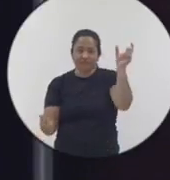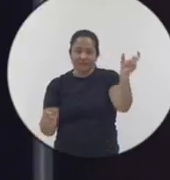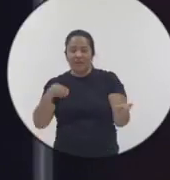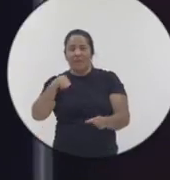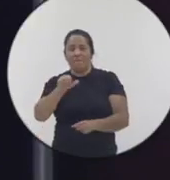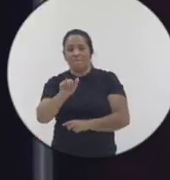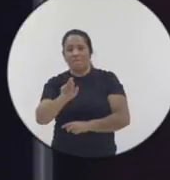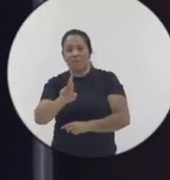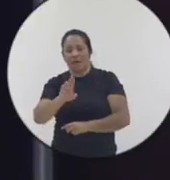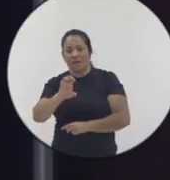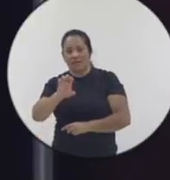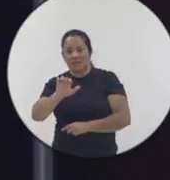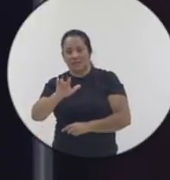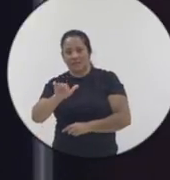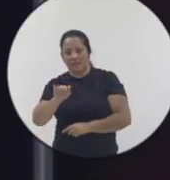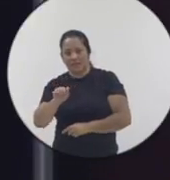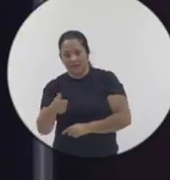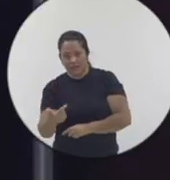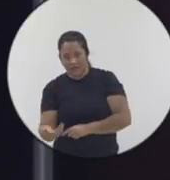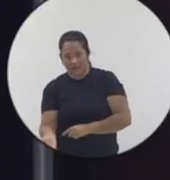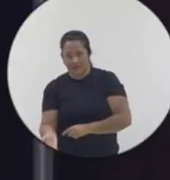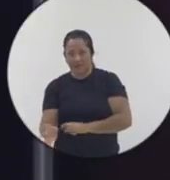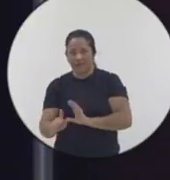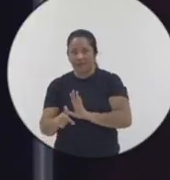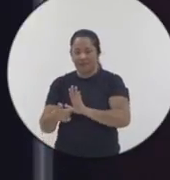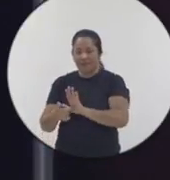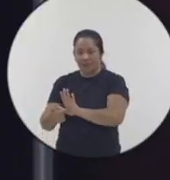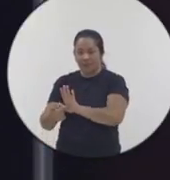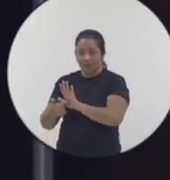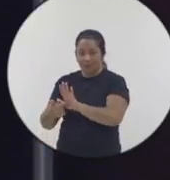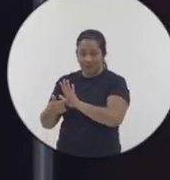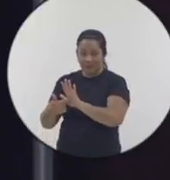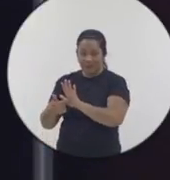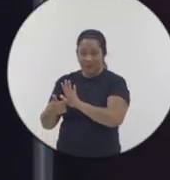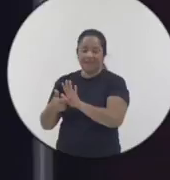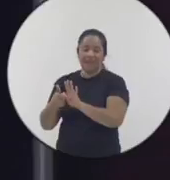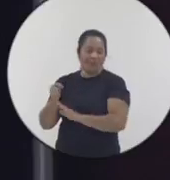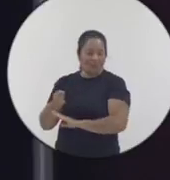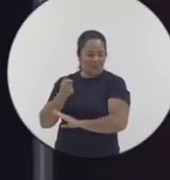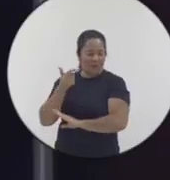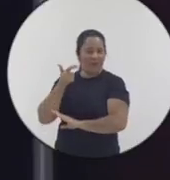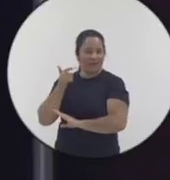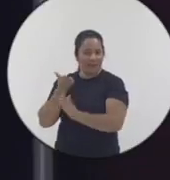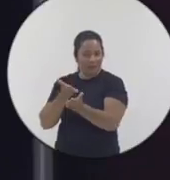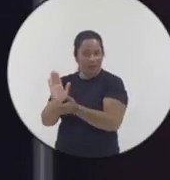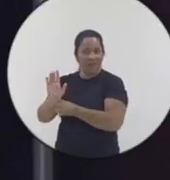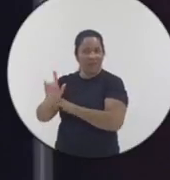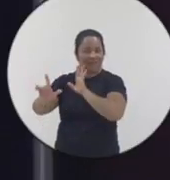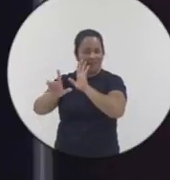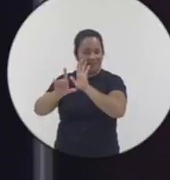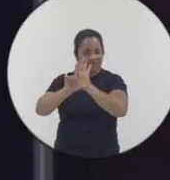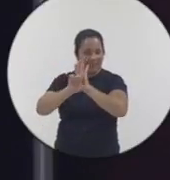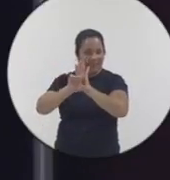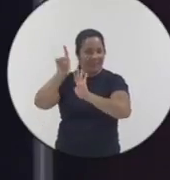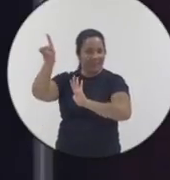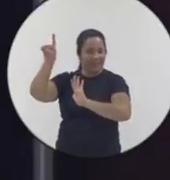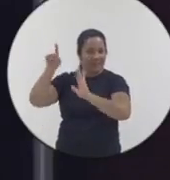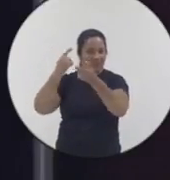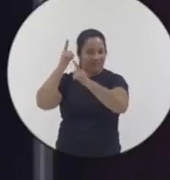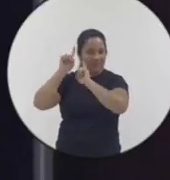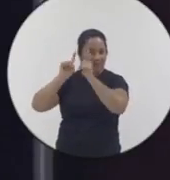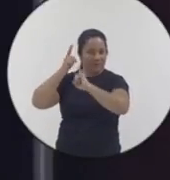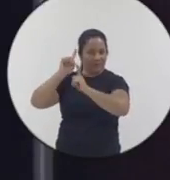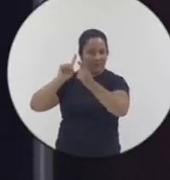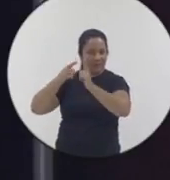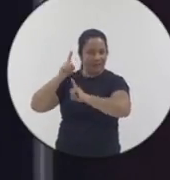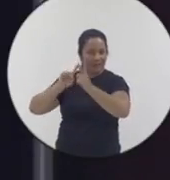felicidade da informação de nossa primeira atividade da manhã, que estamos próximos a aprovar a lei no Chile também, e